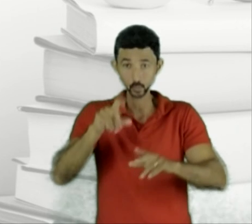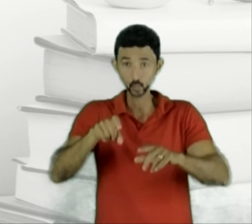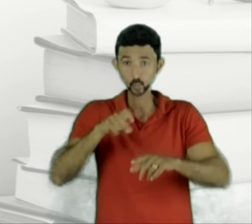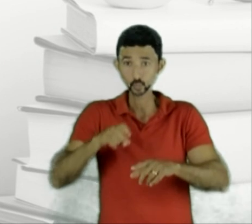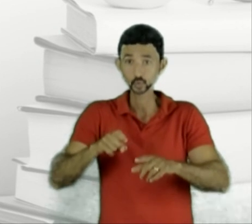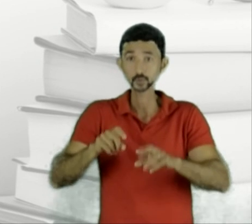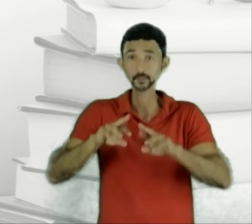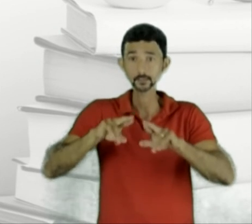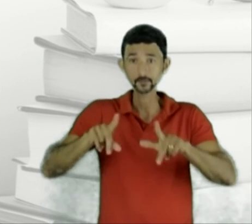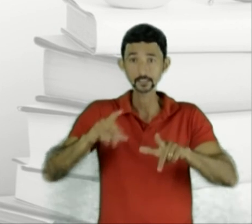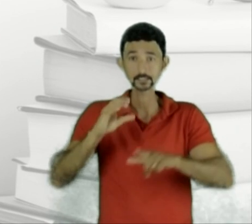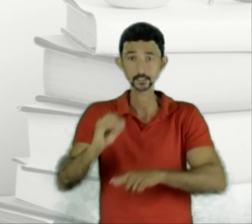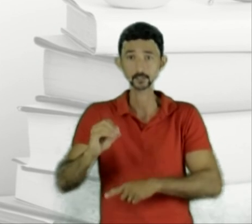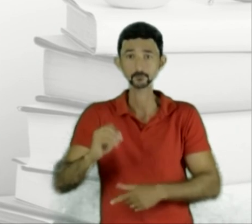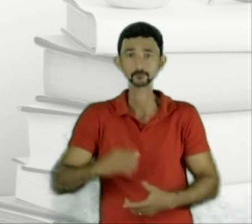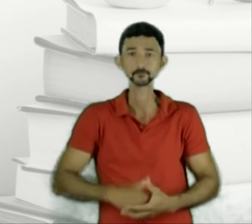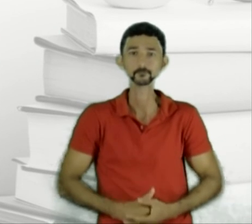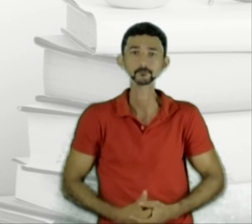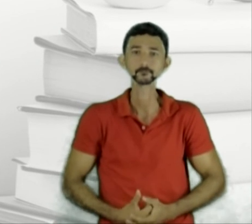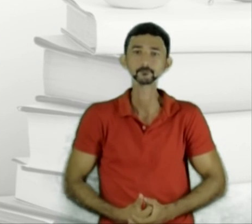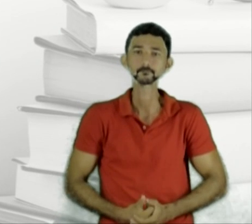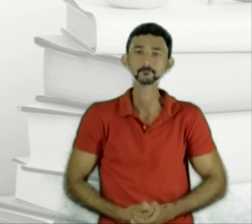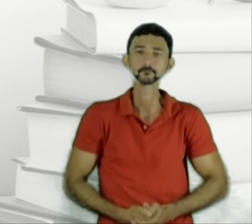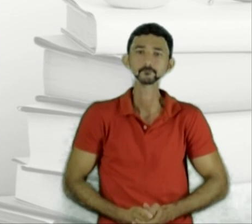x também tem que ser diferente de zero.